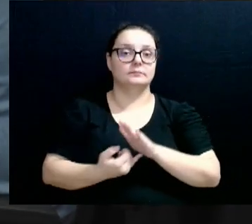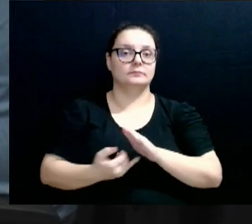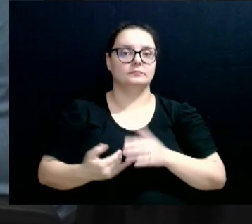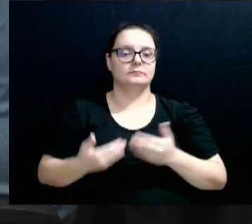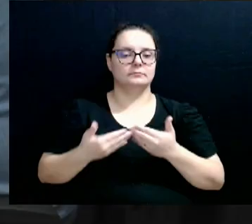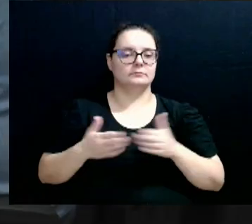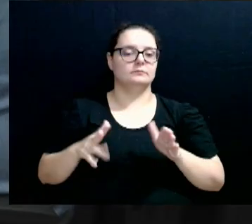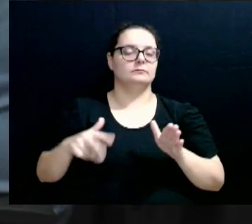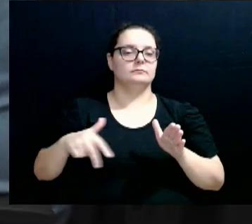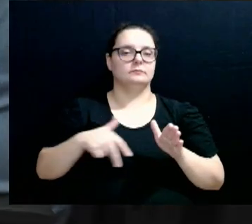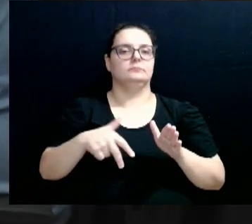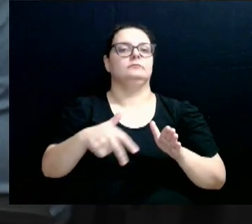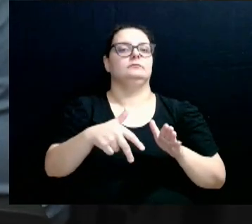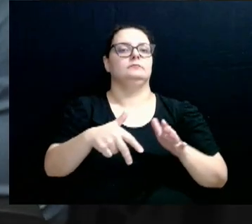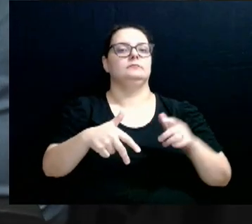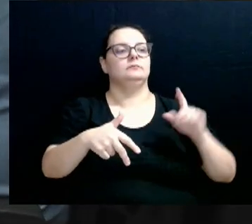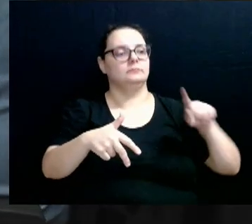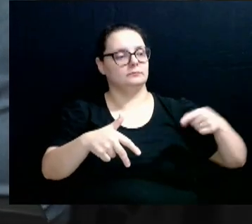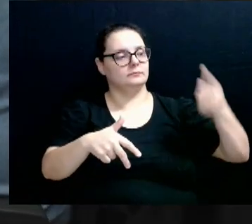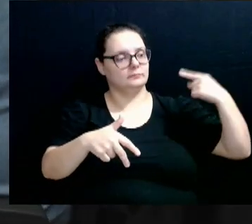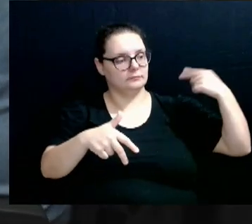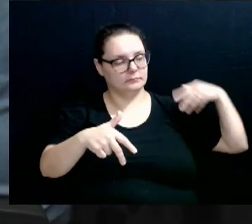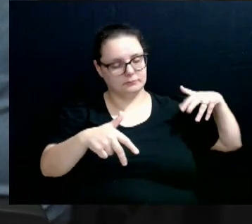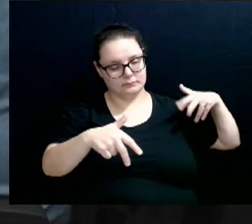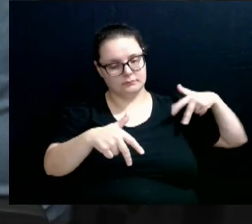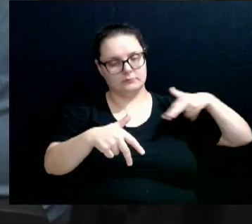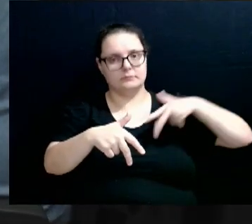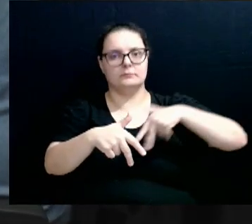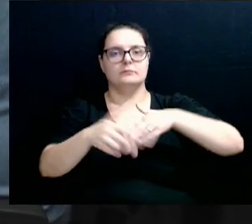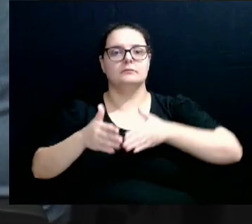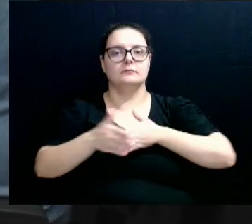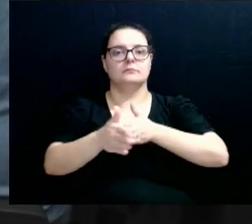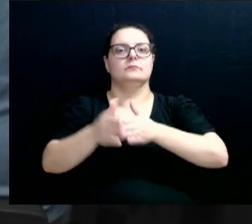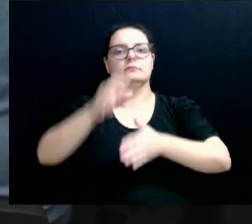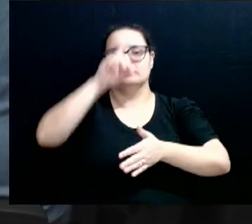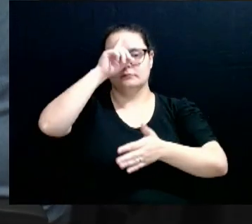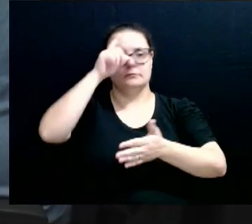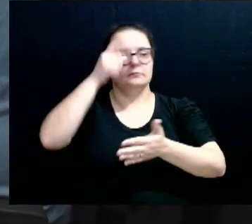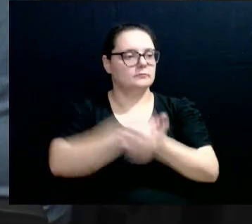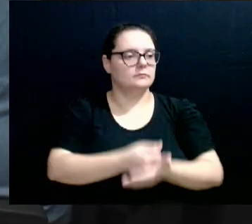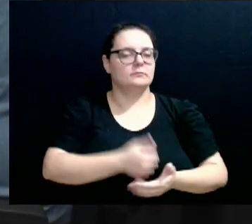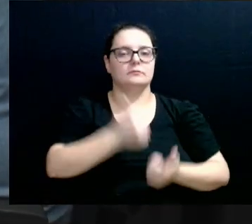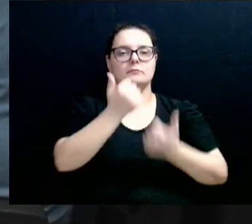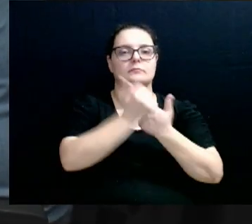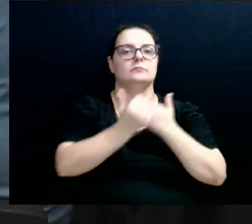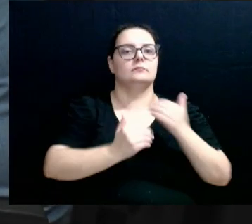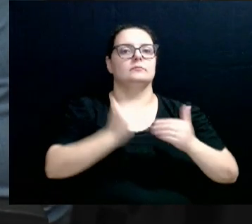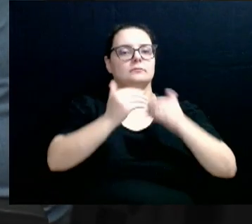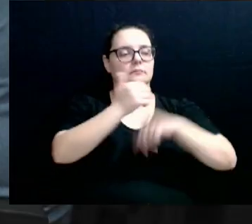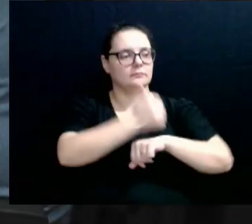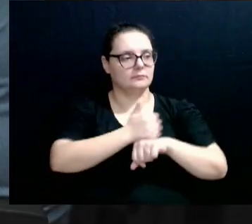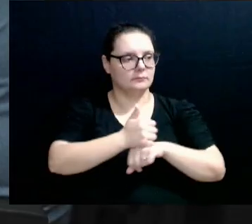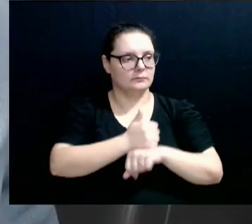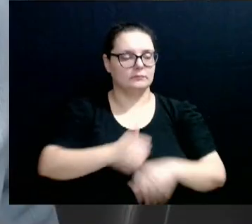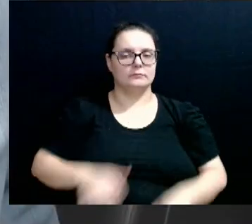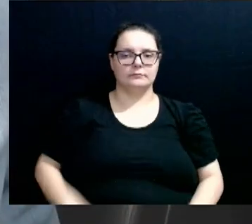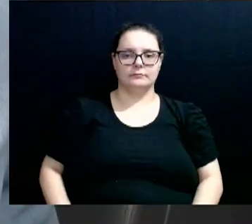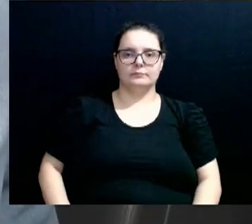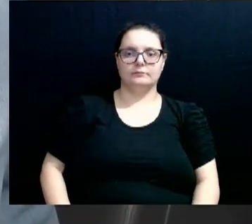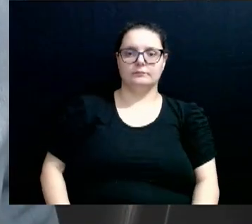essas pessoas consigam acessar postos de decisão, consigam progredir nas suas carreiras? Olha, eu